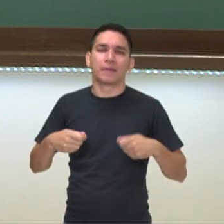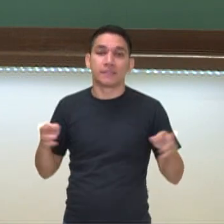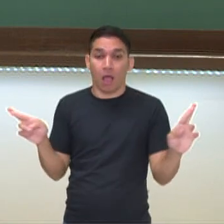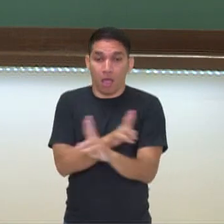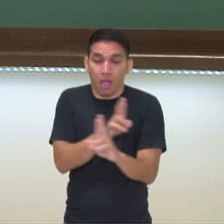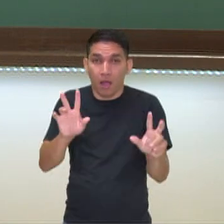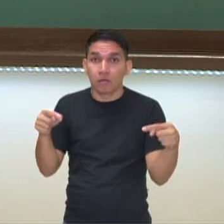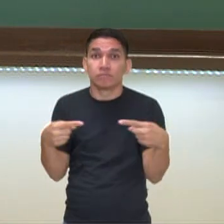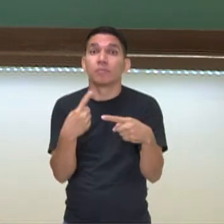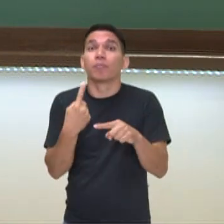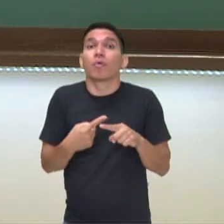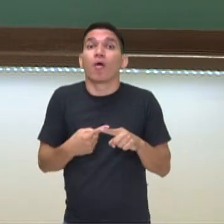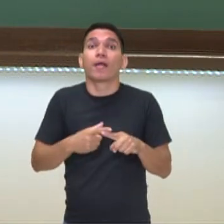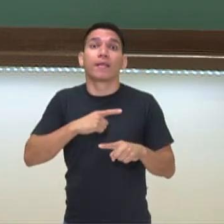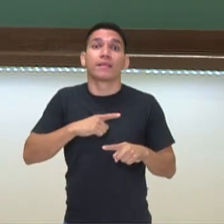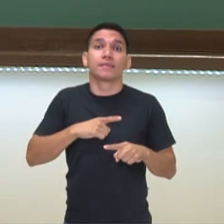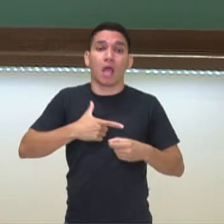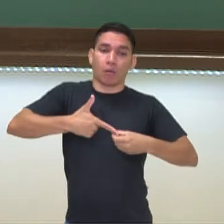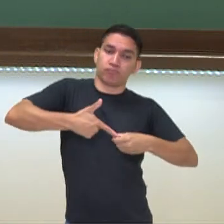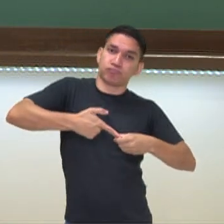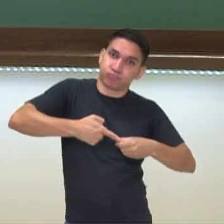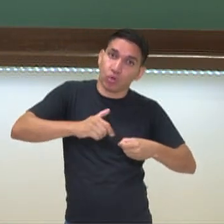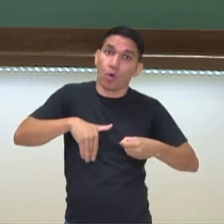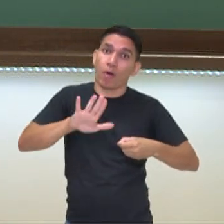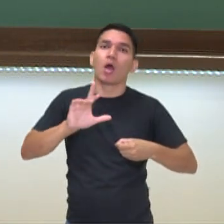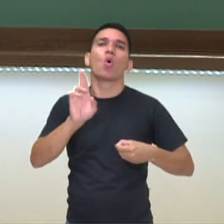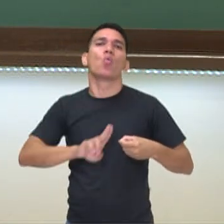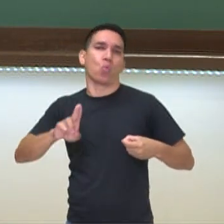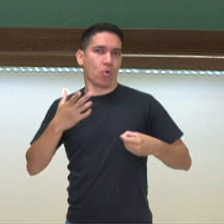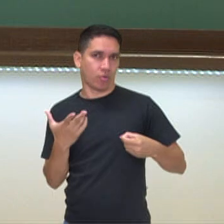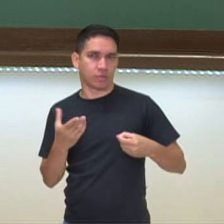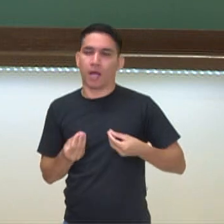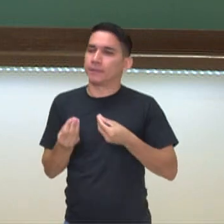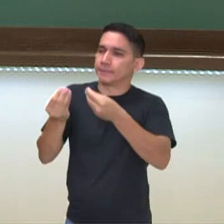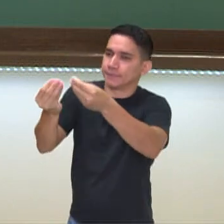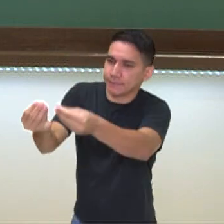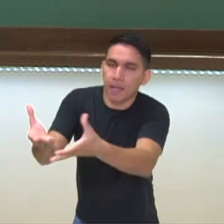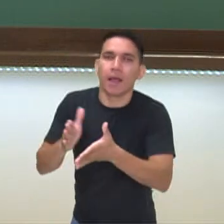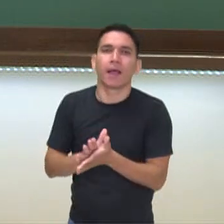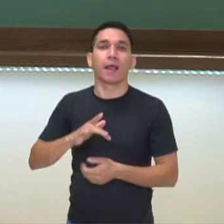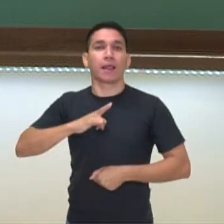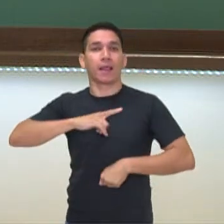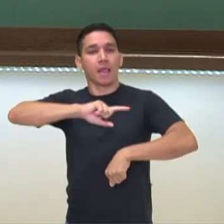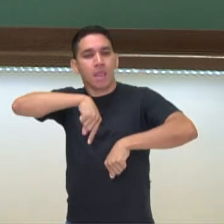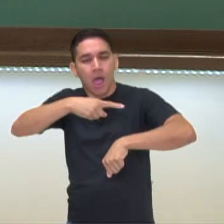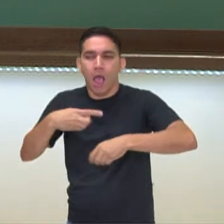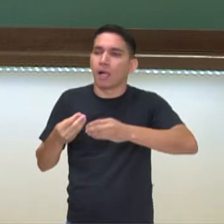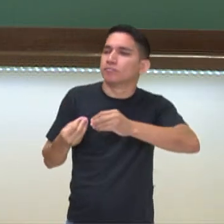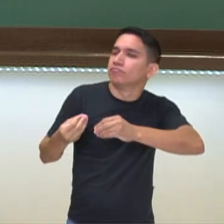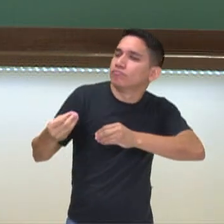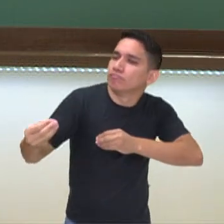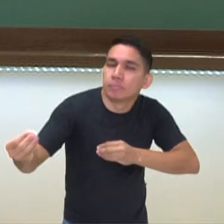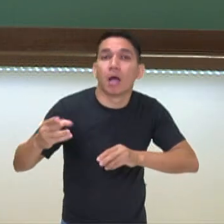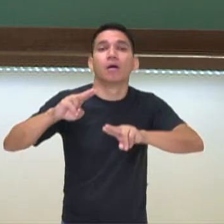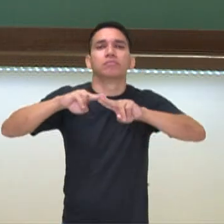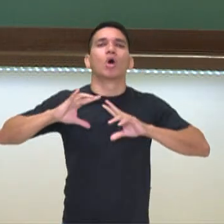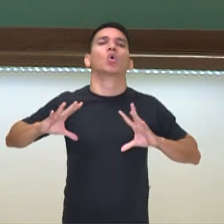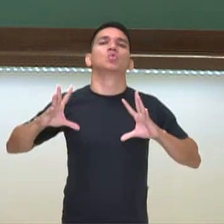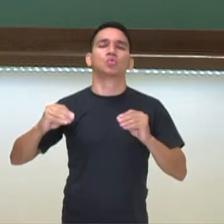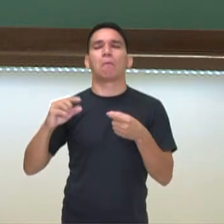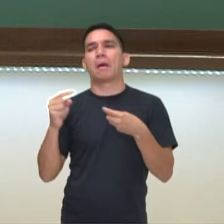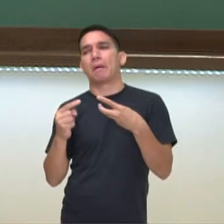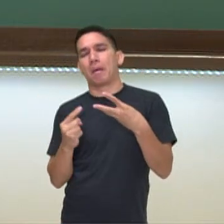relação justamente porque acaba gastando mais combustível na entrega, né, acaba gerando um tempo maior na entrega e tudo isso aí